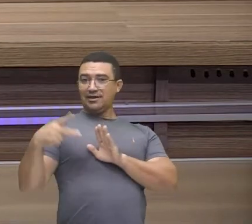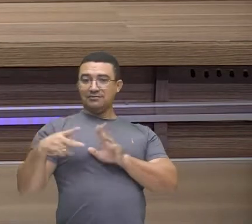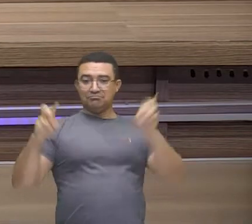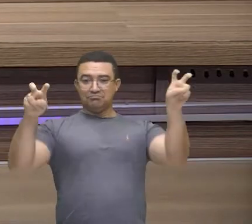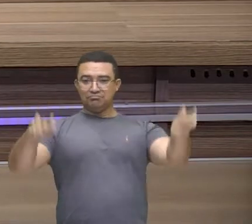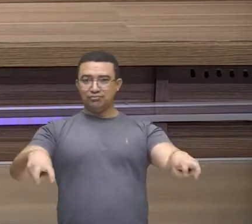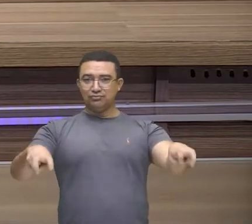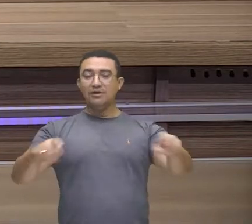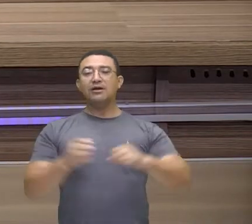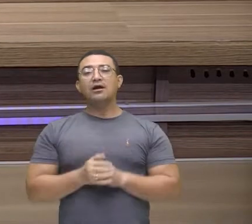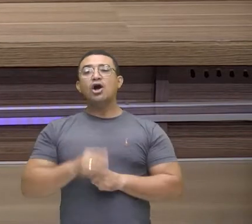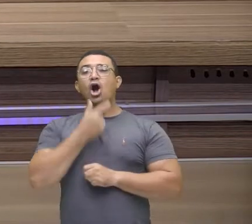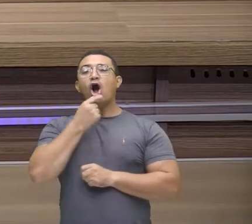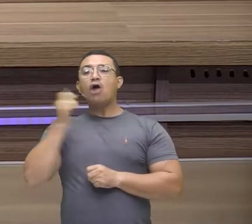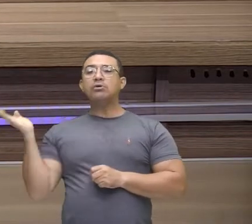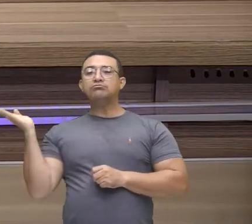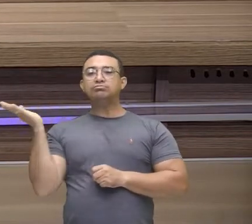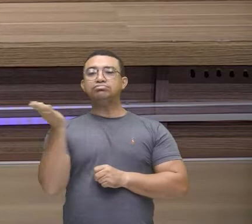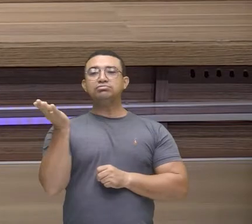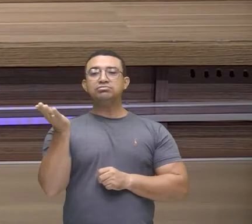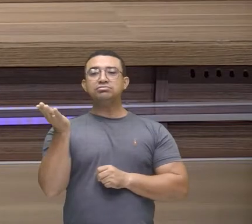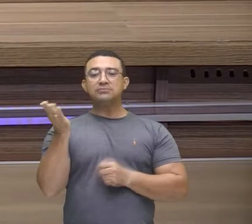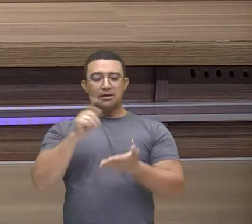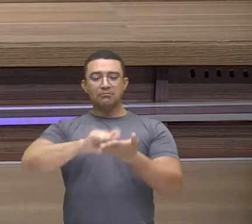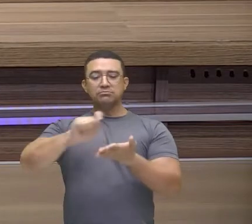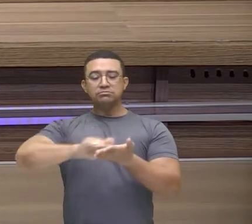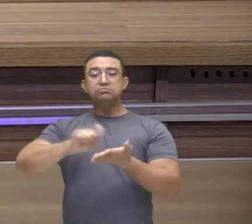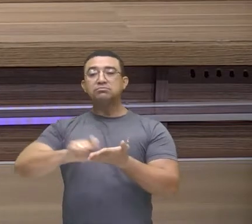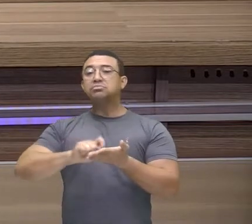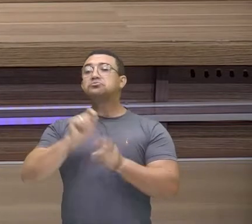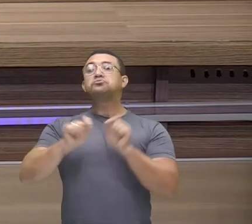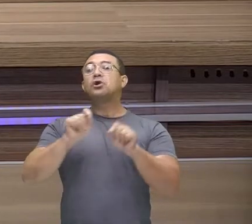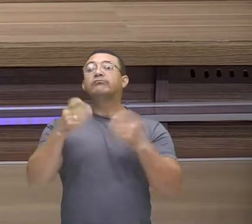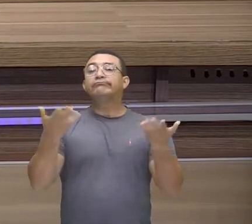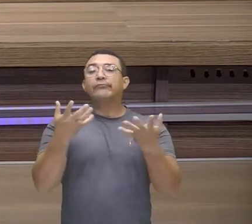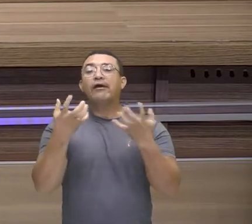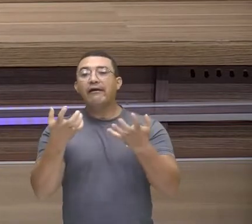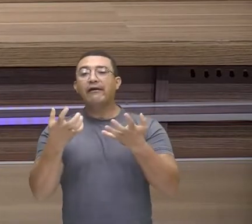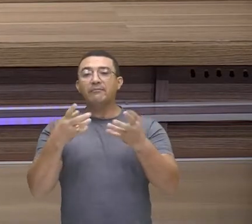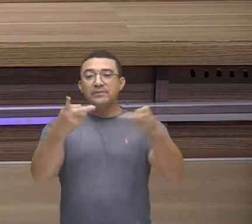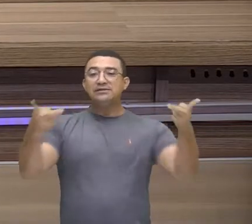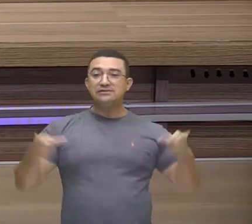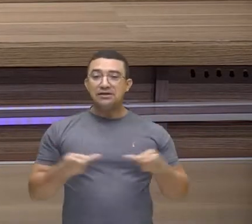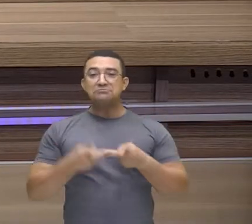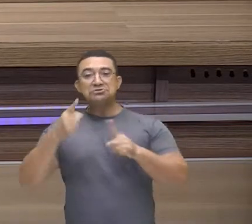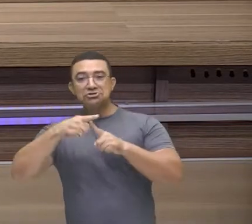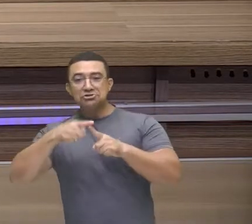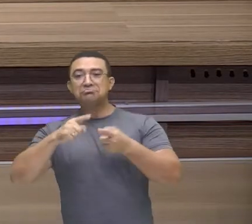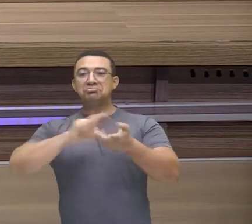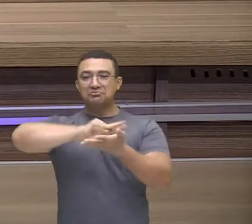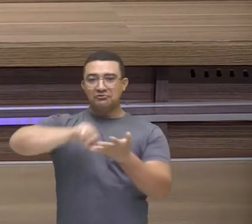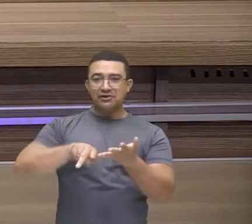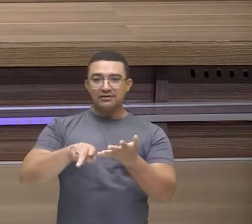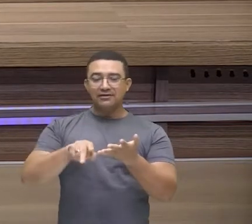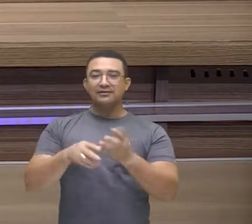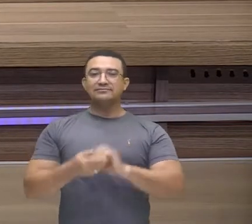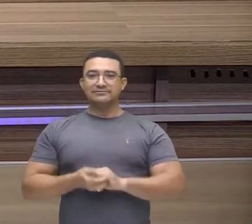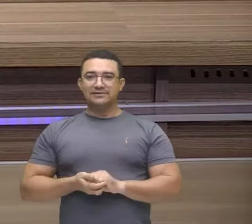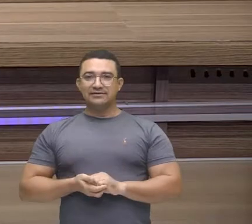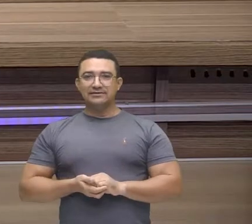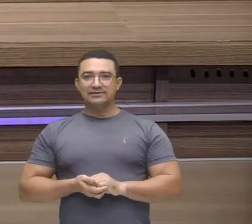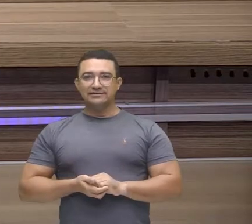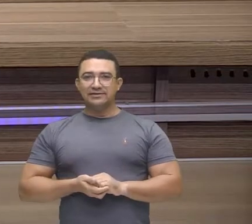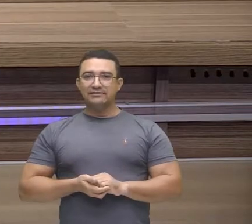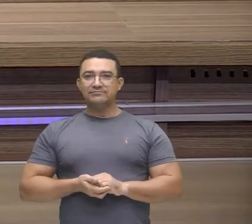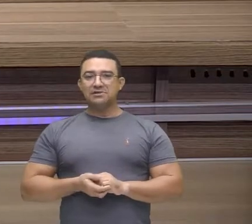fazer o pedido. E às vezes, quando nós estamos estávamos reunidos com algumas pessoas, né, assim, na pizzaria, eu digo, não,